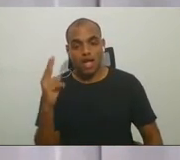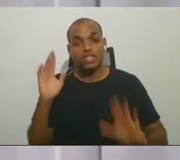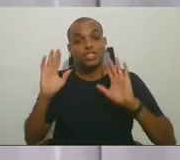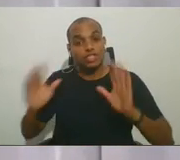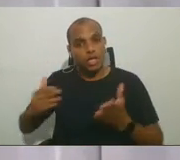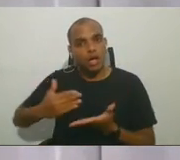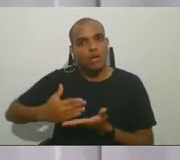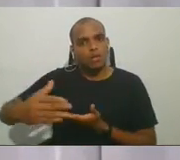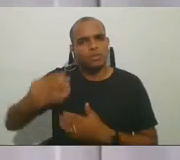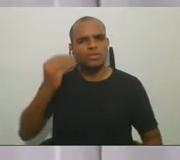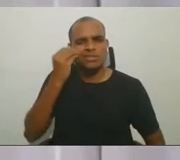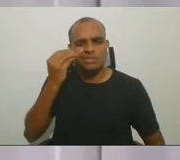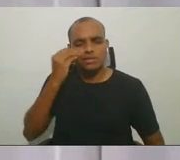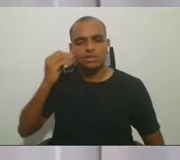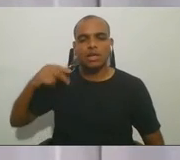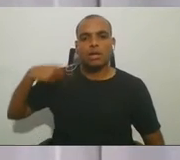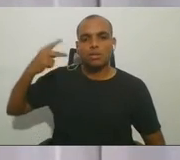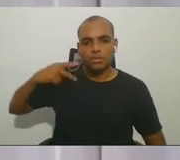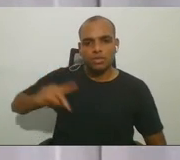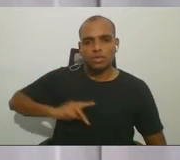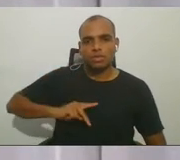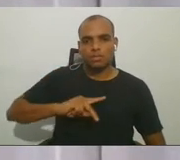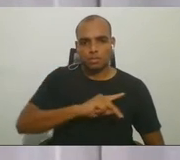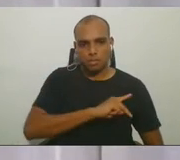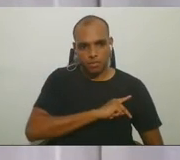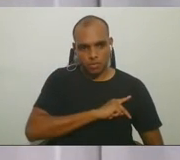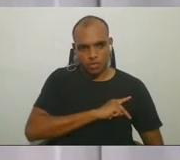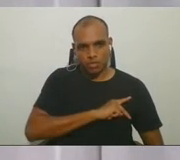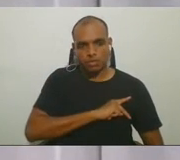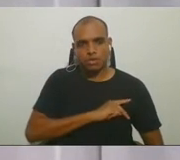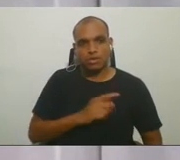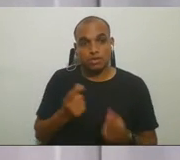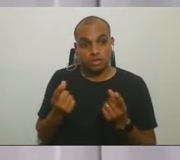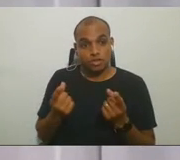de subsídio ao cuidado